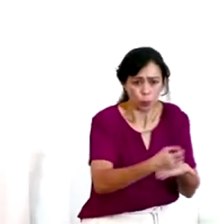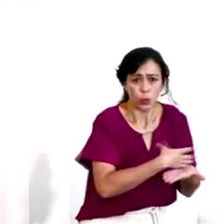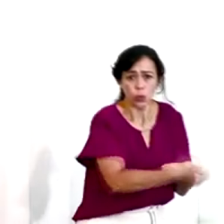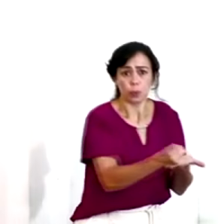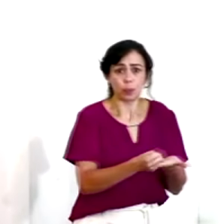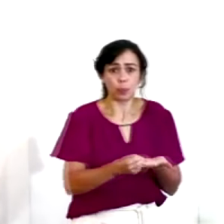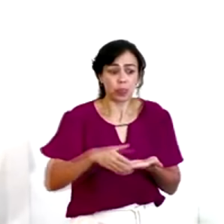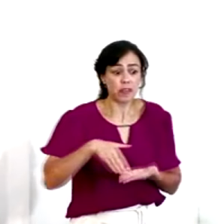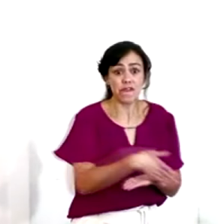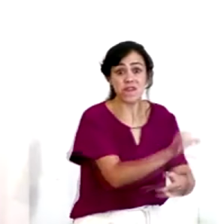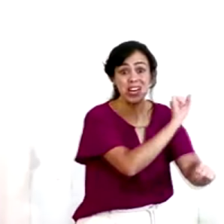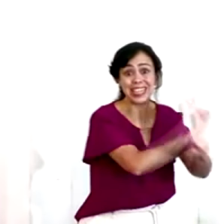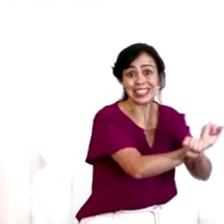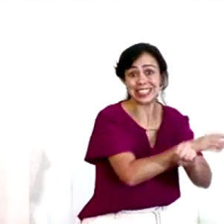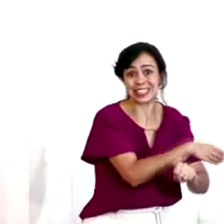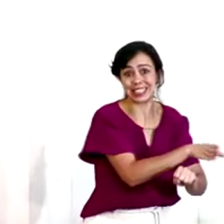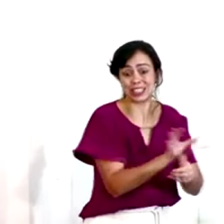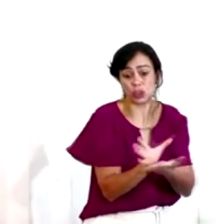Babilônia.